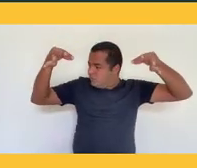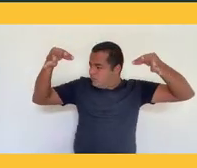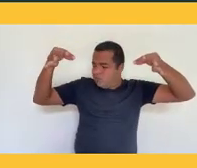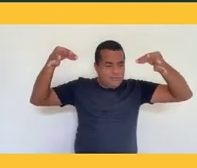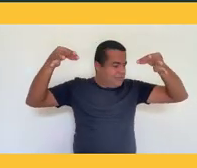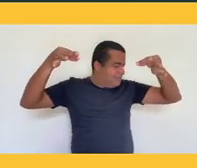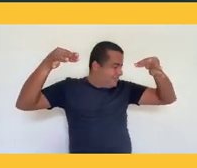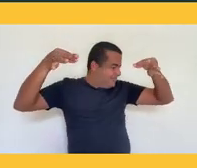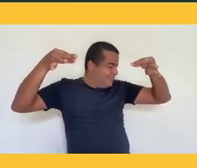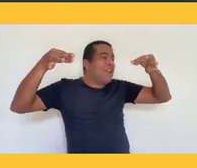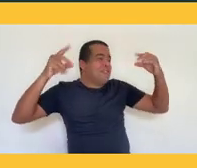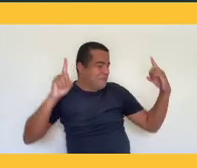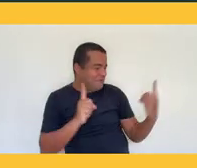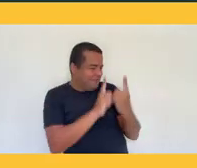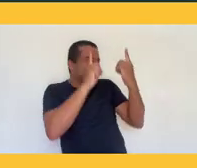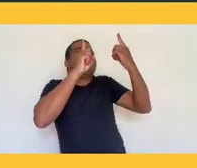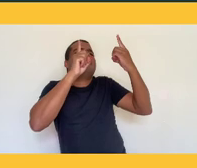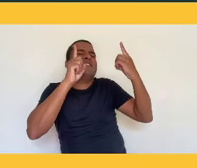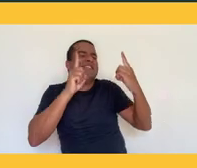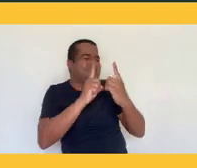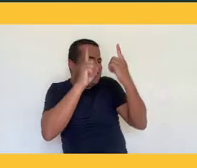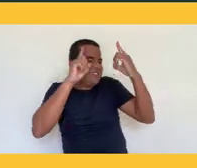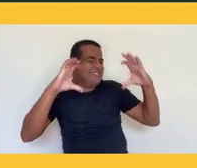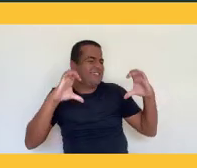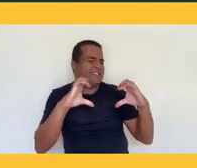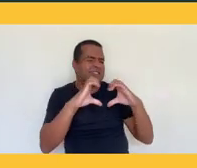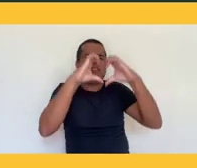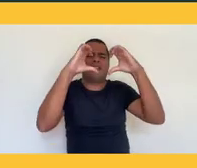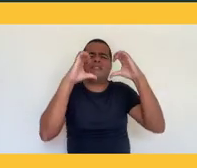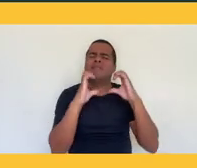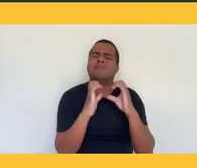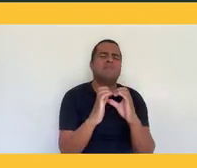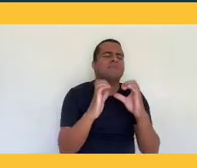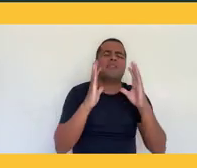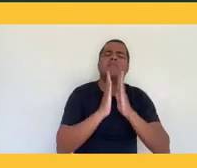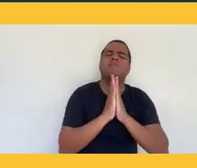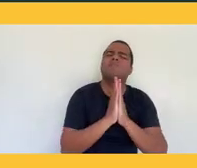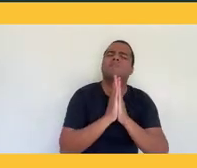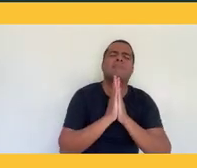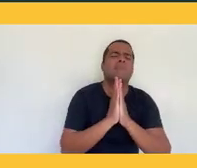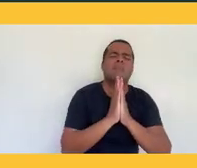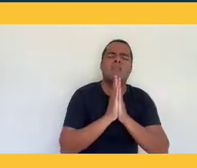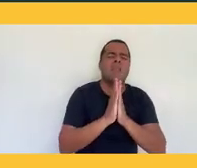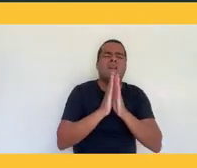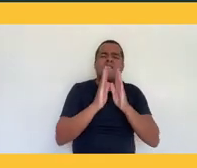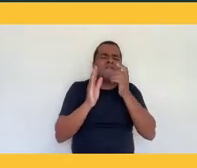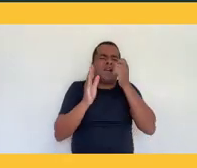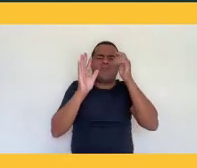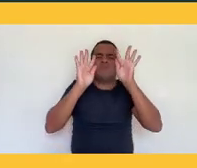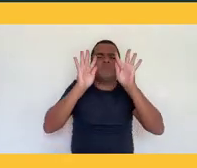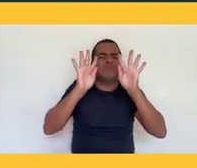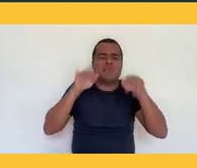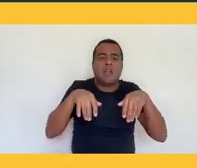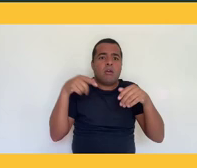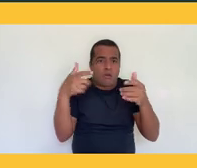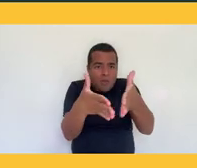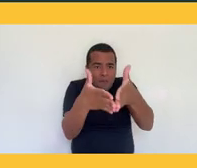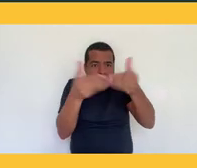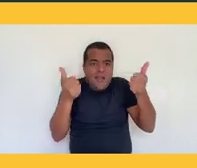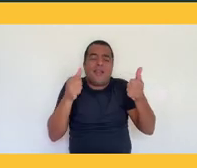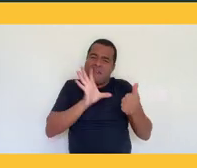o meu amor. Essa última oração pra salvar seu